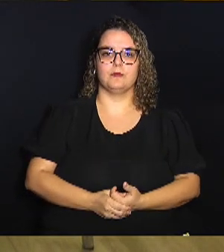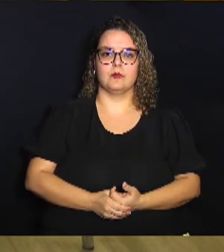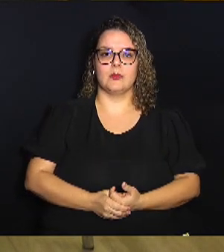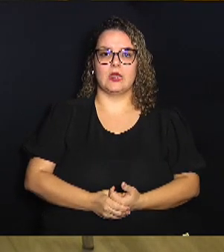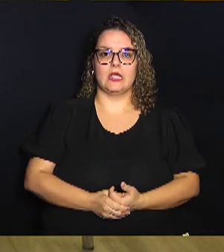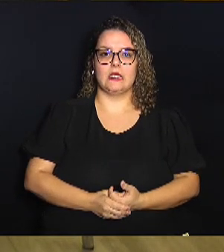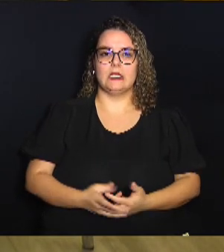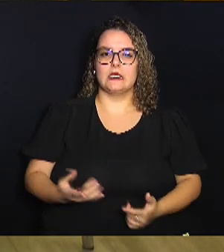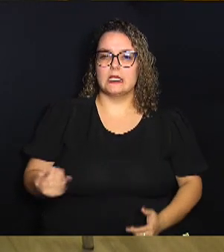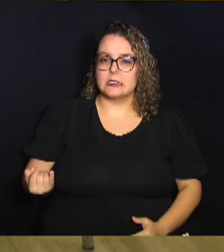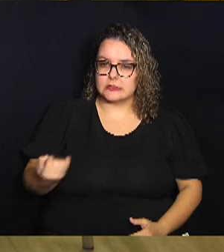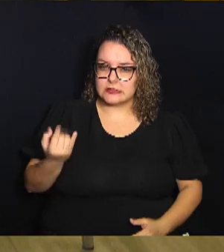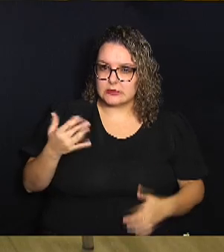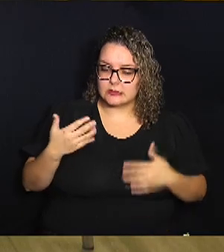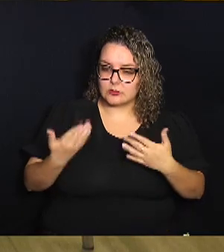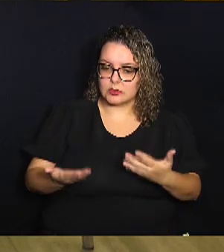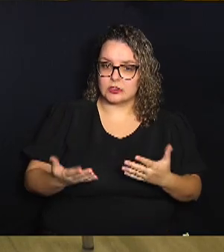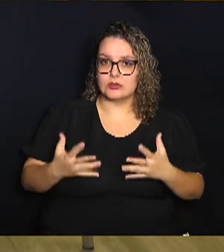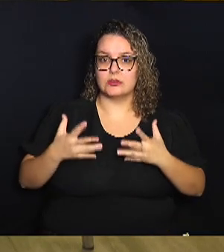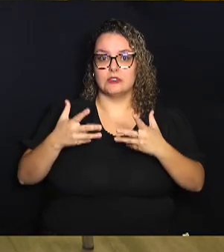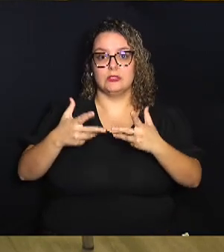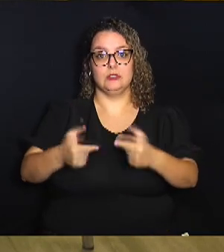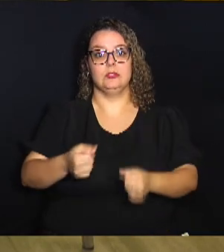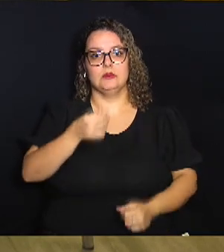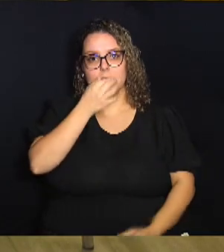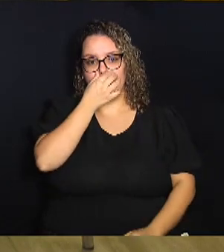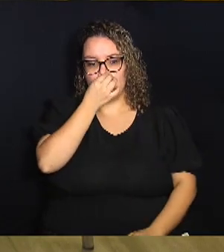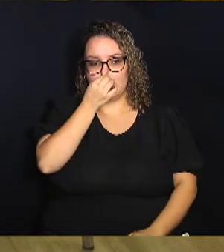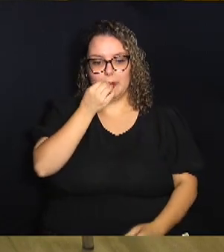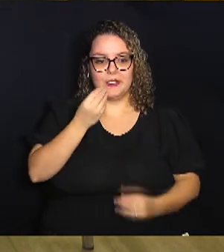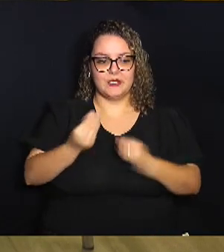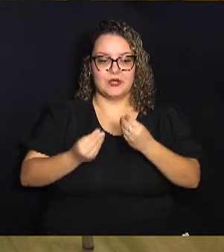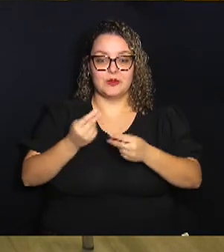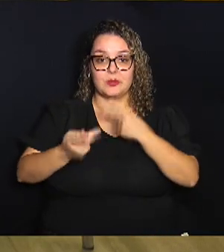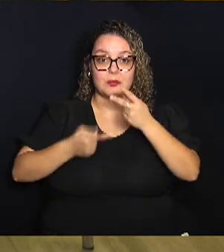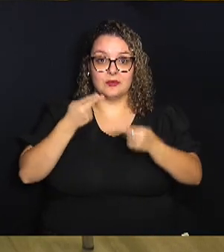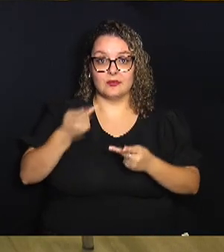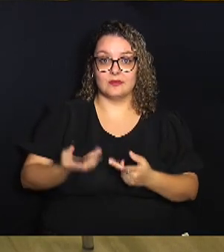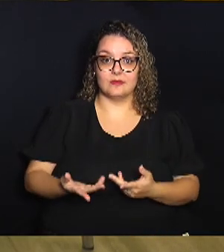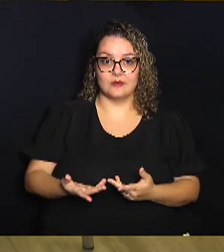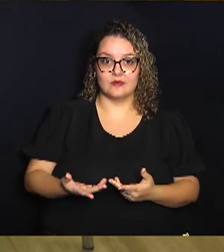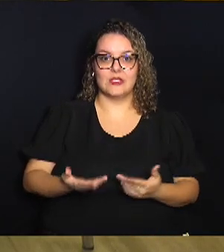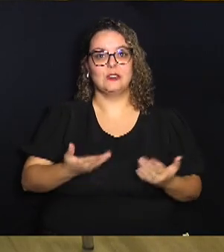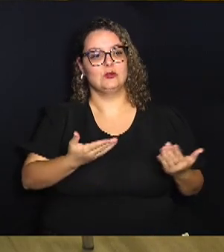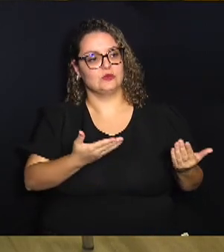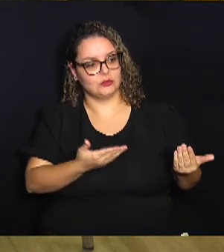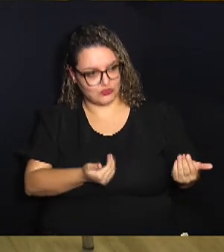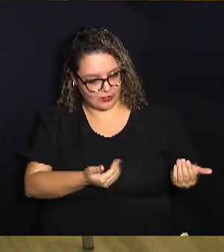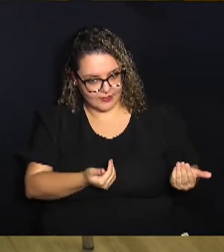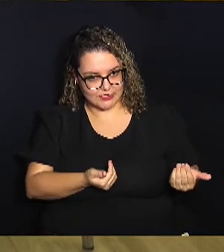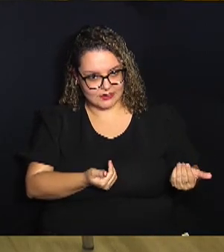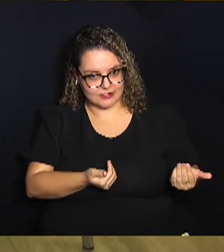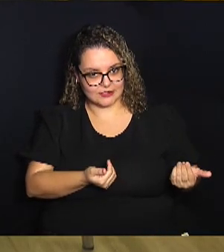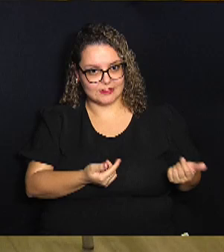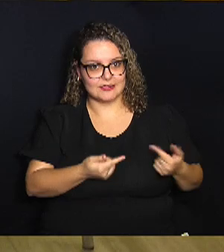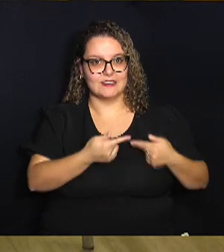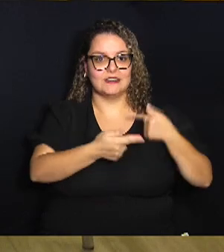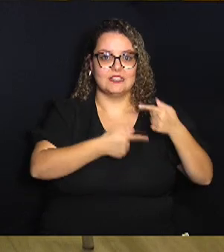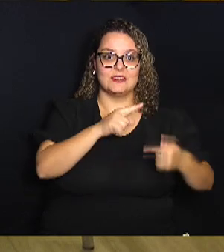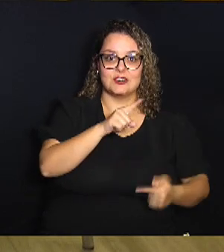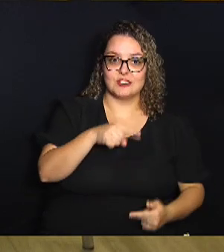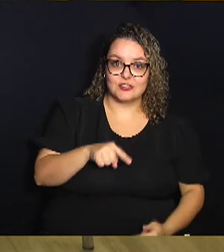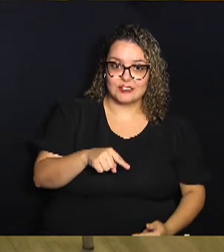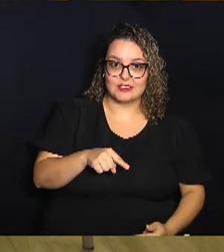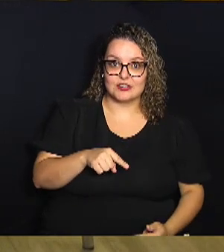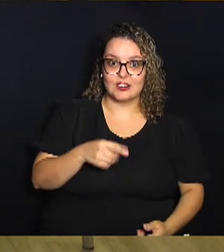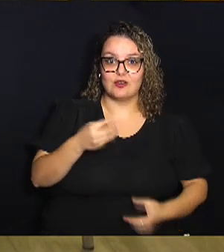de importância que tudo isso... E como que a gente vai falar para um jovem da geração Z... Como